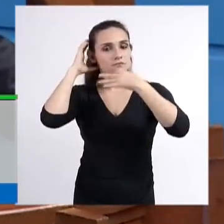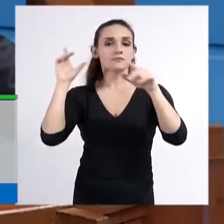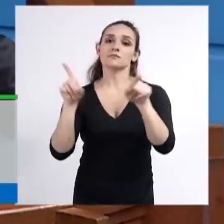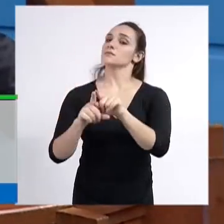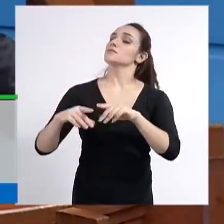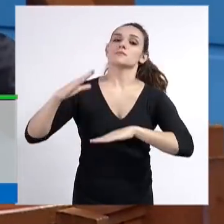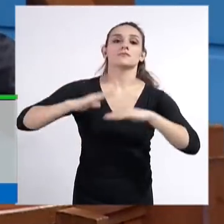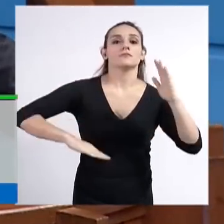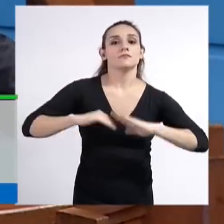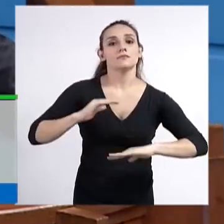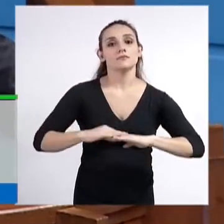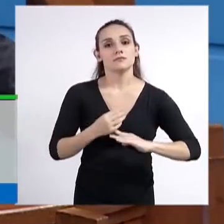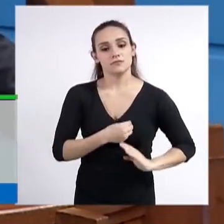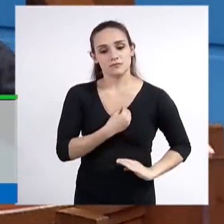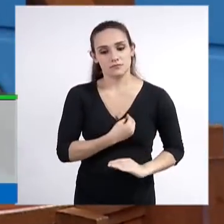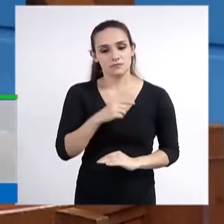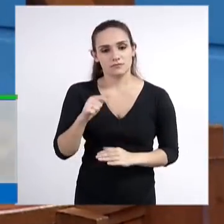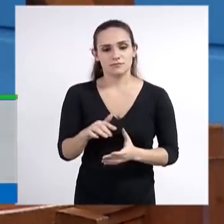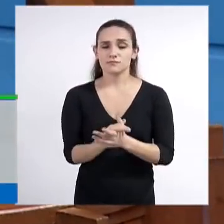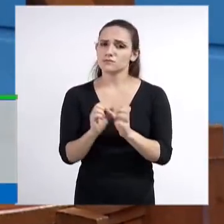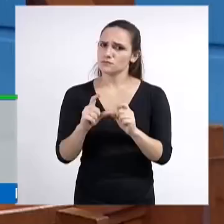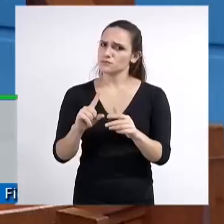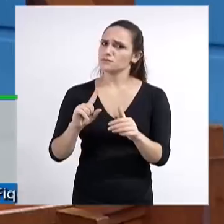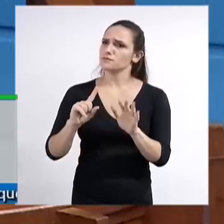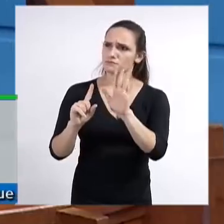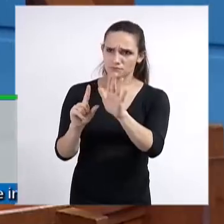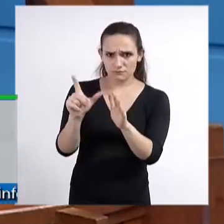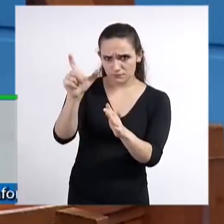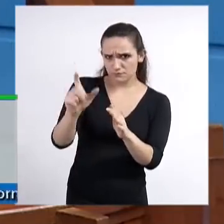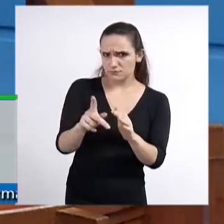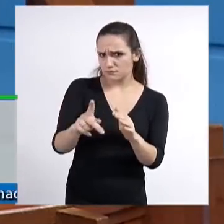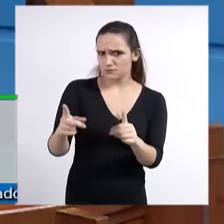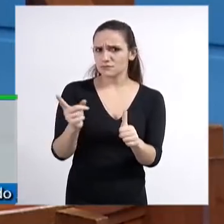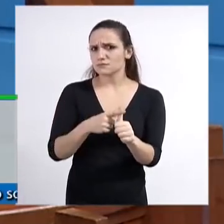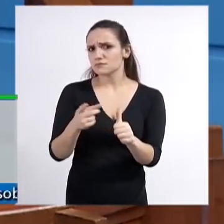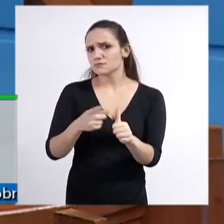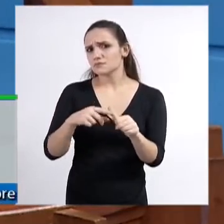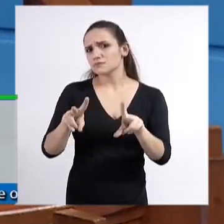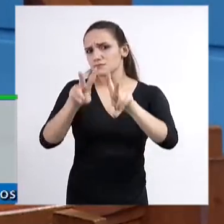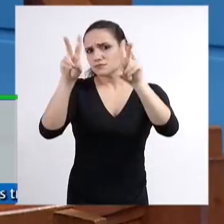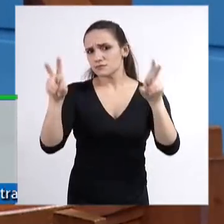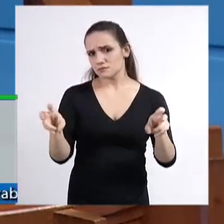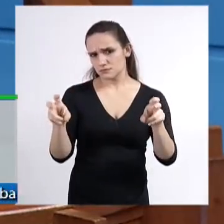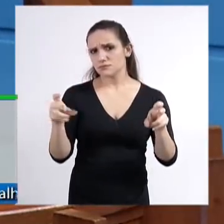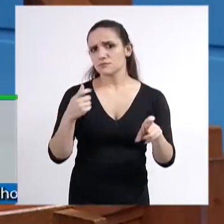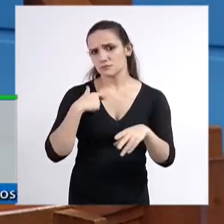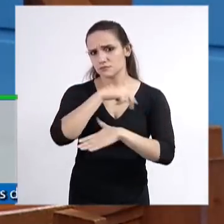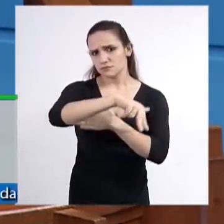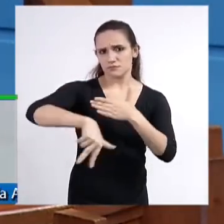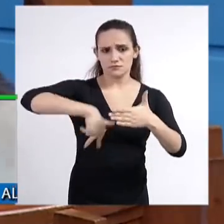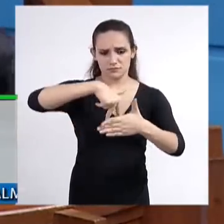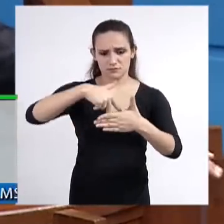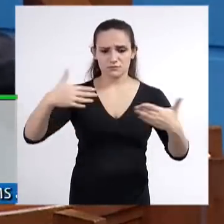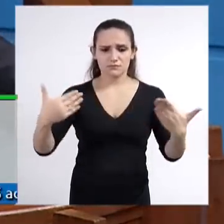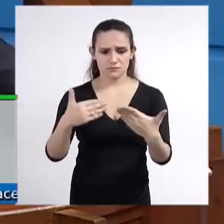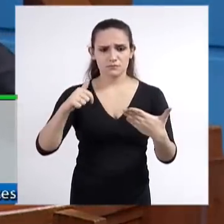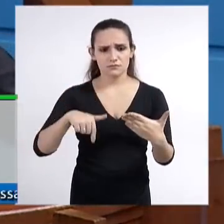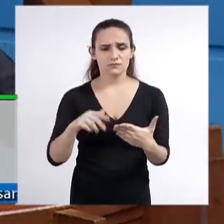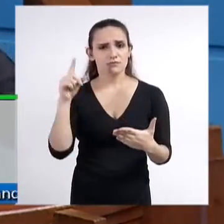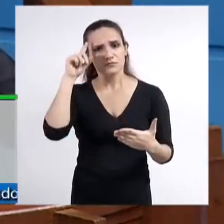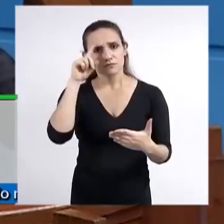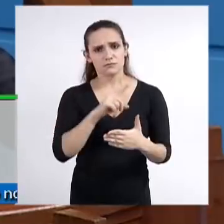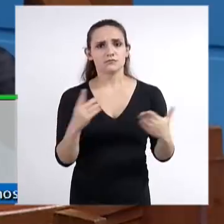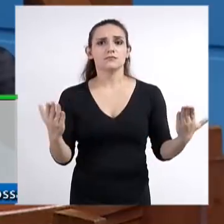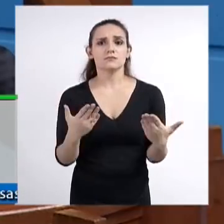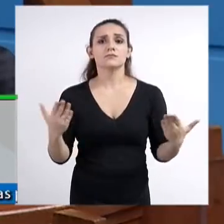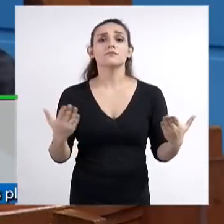presente. Senhor presidente, primeiro assunto, primeiro tema que me traz à tribuna dessa casa no dia de